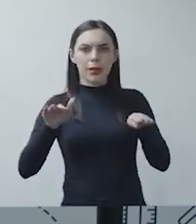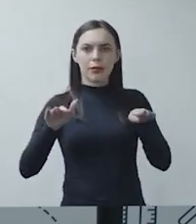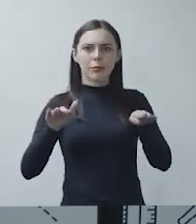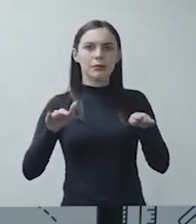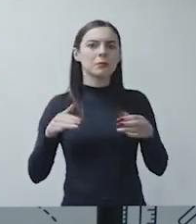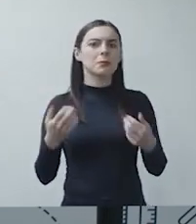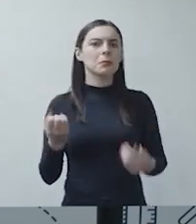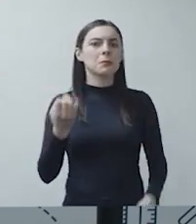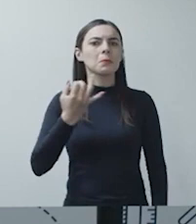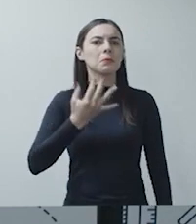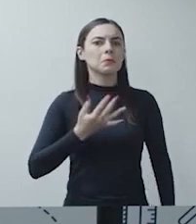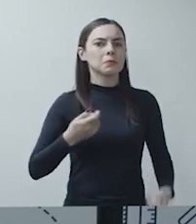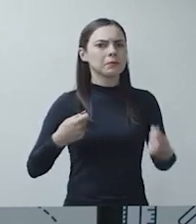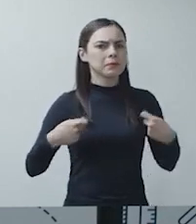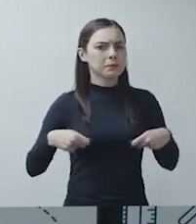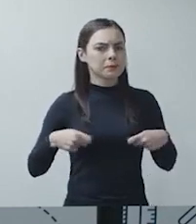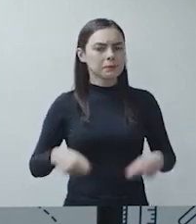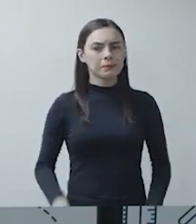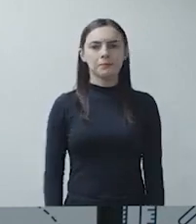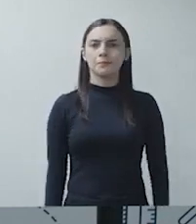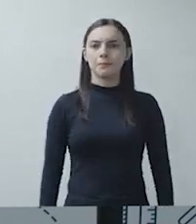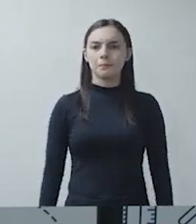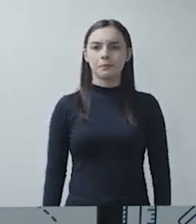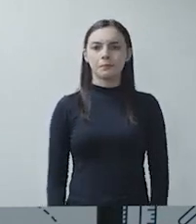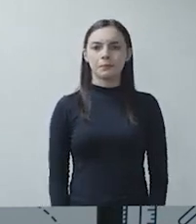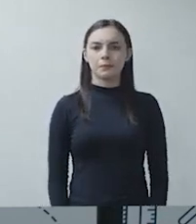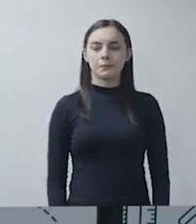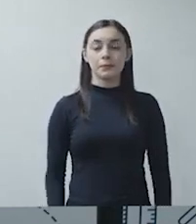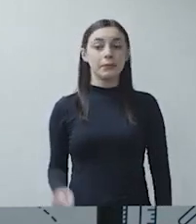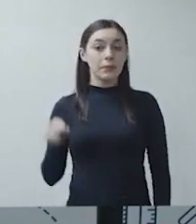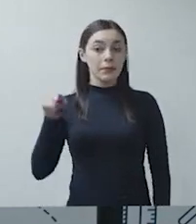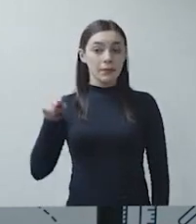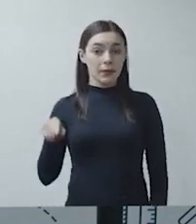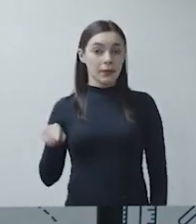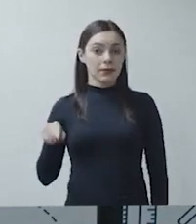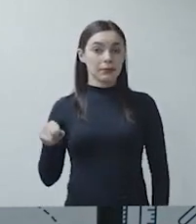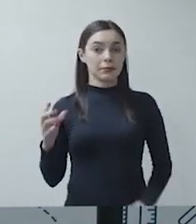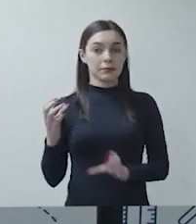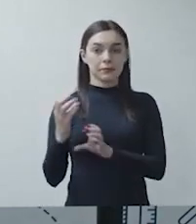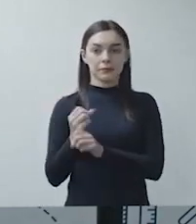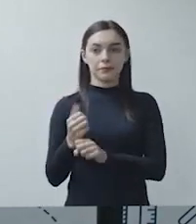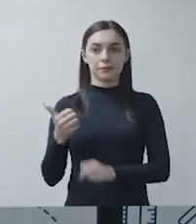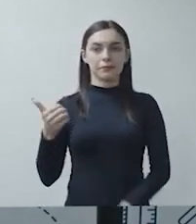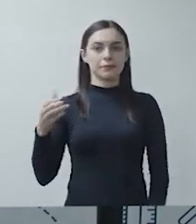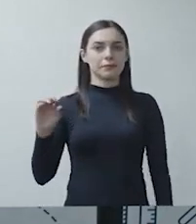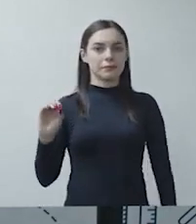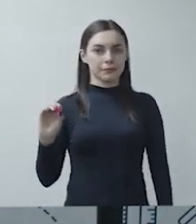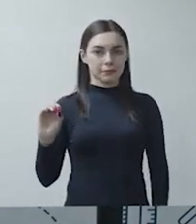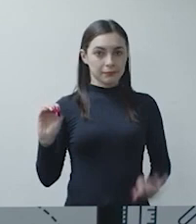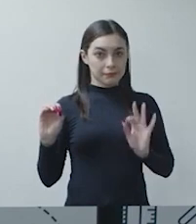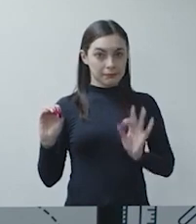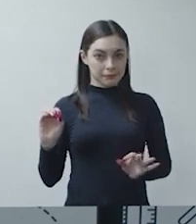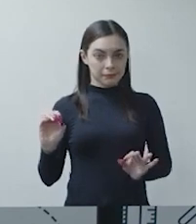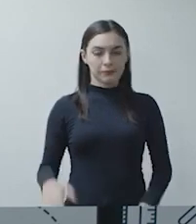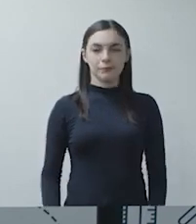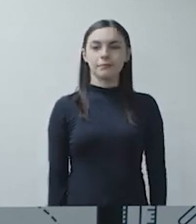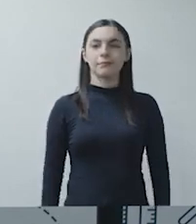quem ganhou. Então vamos ver aqui. A Ana fez 10 pontos, certo?